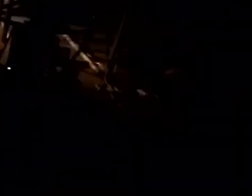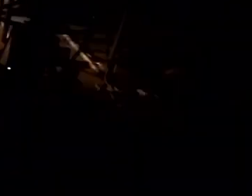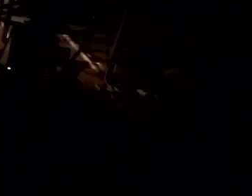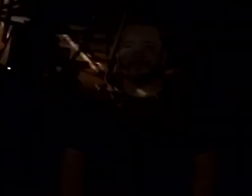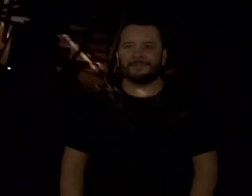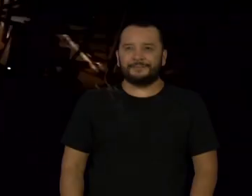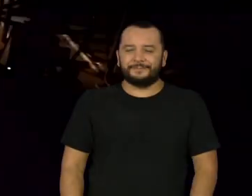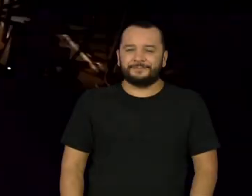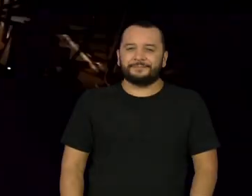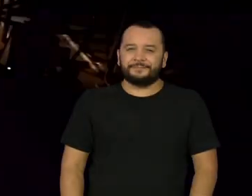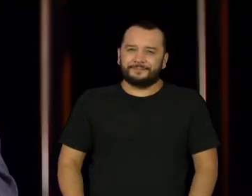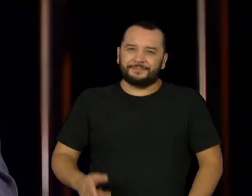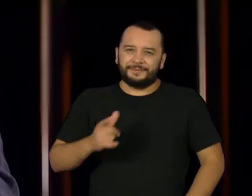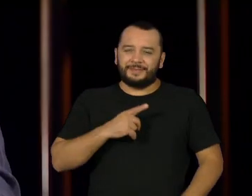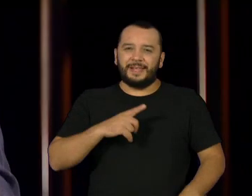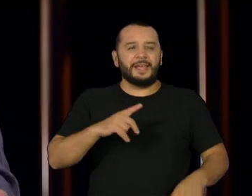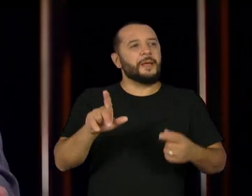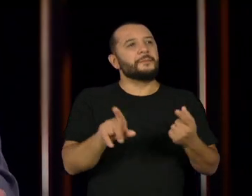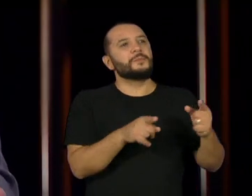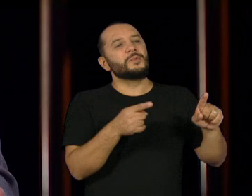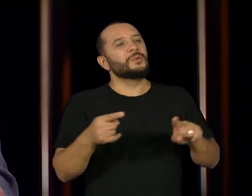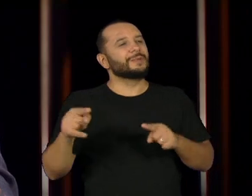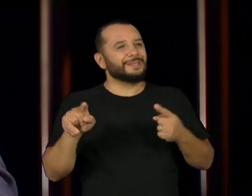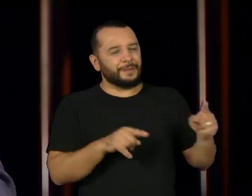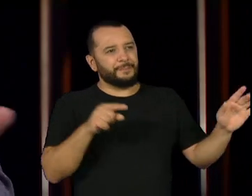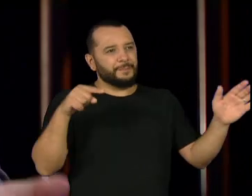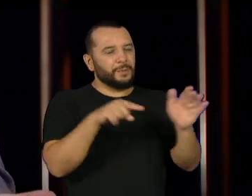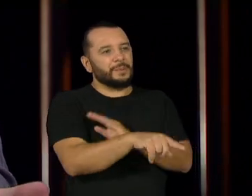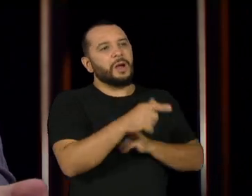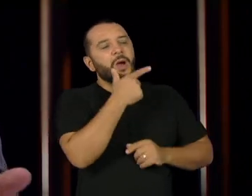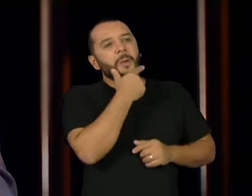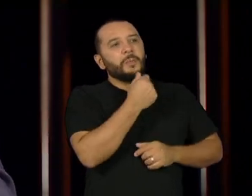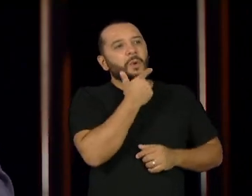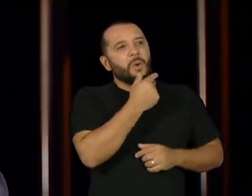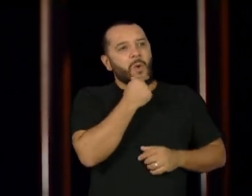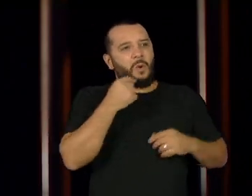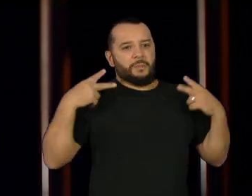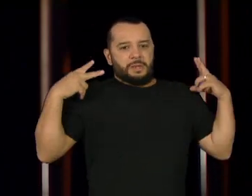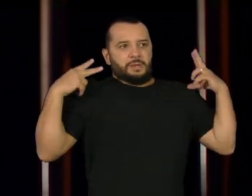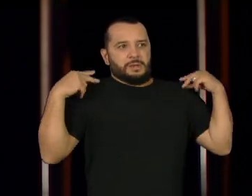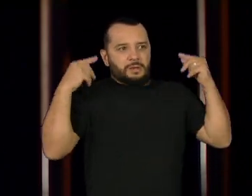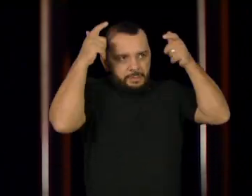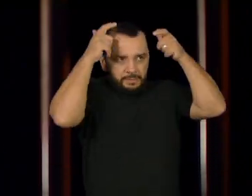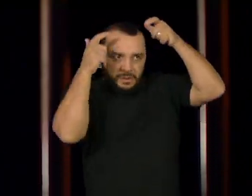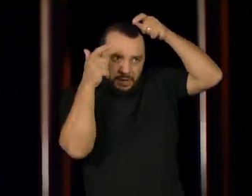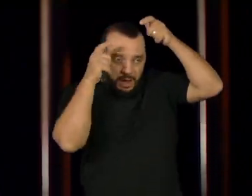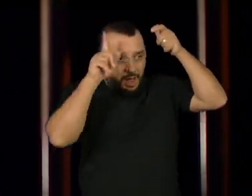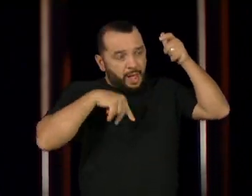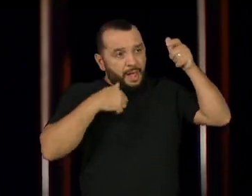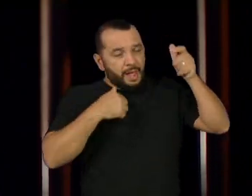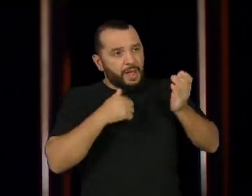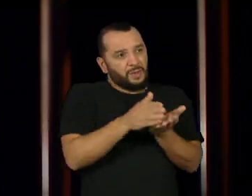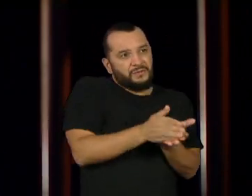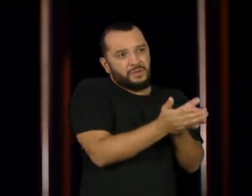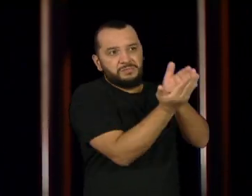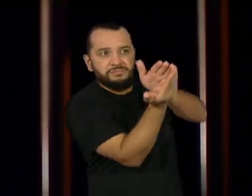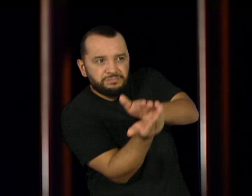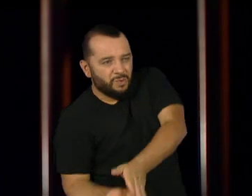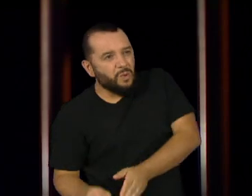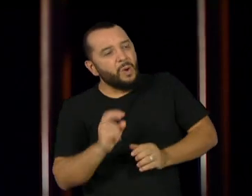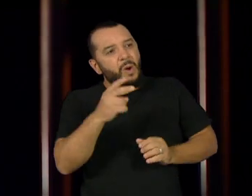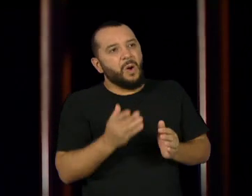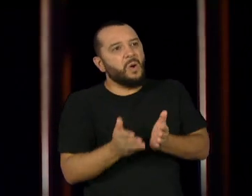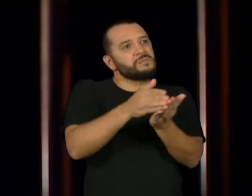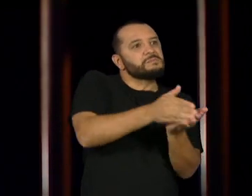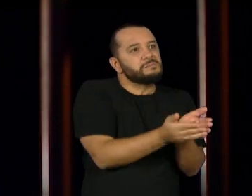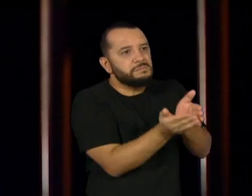Aquela música pergunta para o marinheiro o que te ensinou a nadar, se foi o tombo do navio ou foi o balanço do mar. O que essa vida de